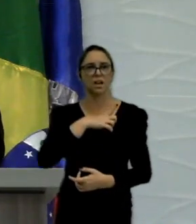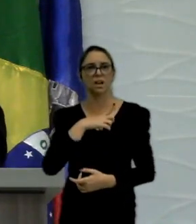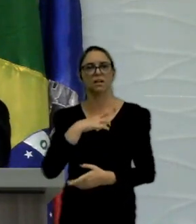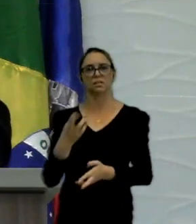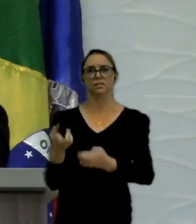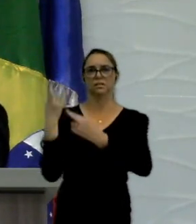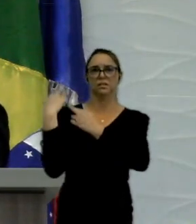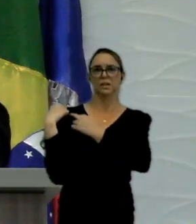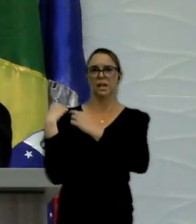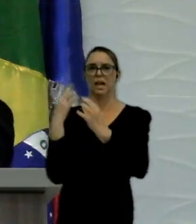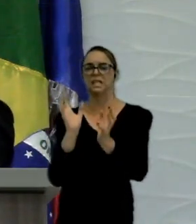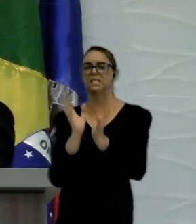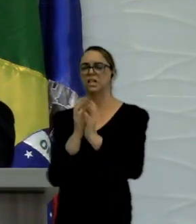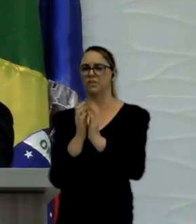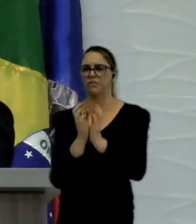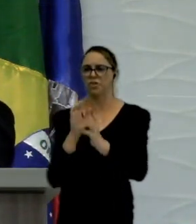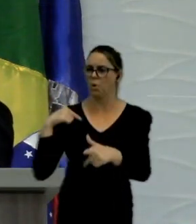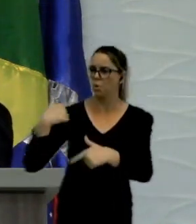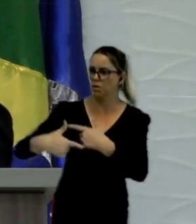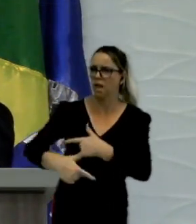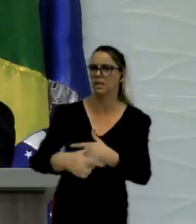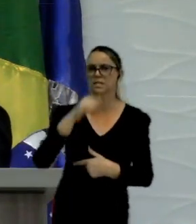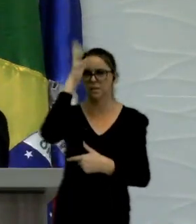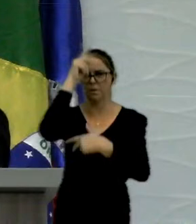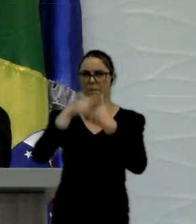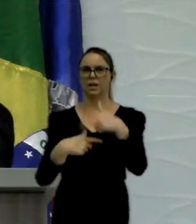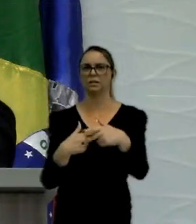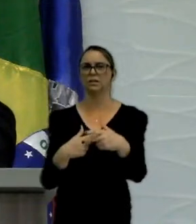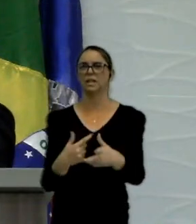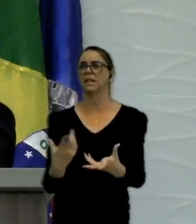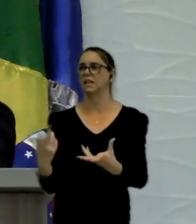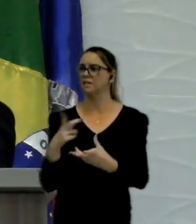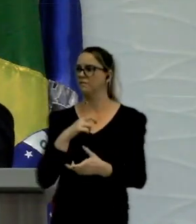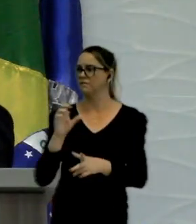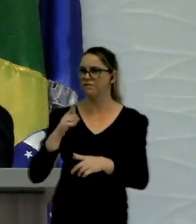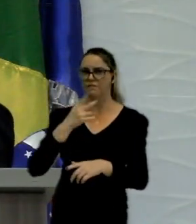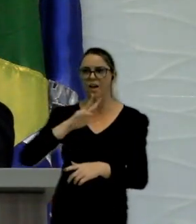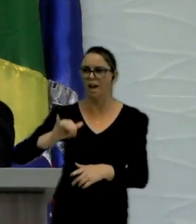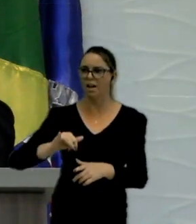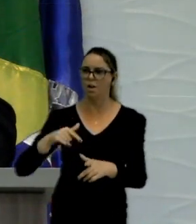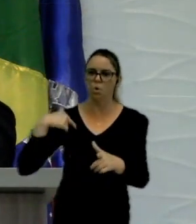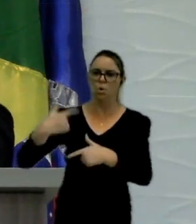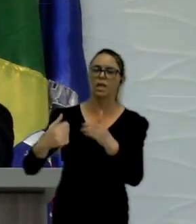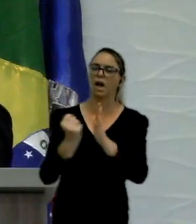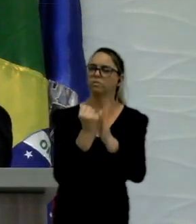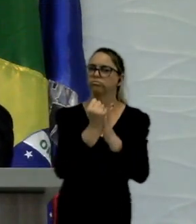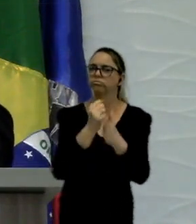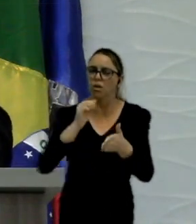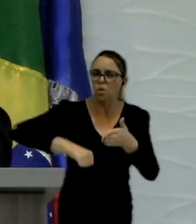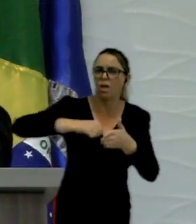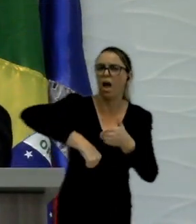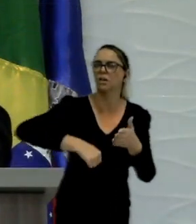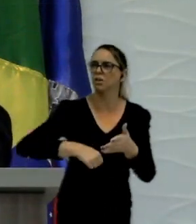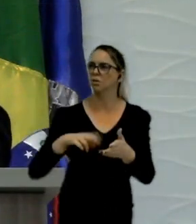Recife lutando por São Bento e vai sair muita coisa, se Deus quiser. Nós dependemos da governadora, mas se Deus